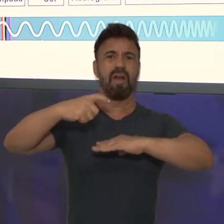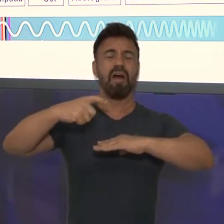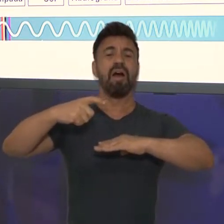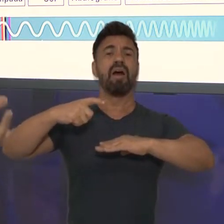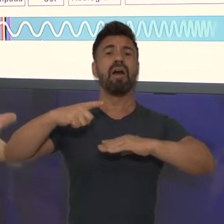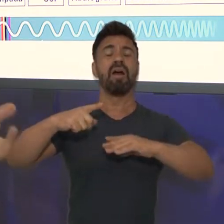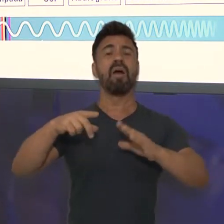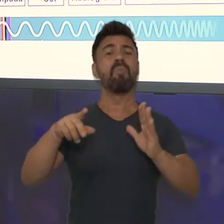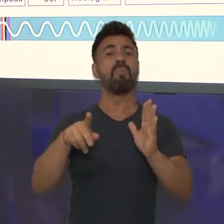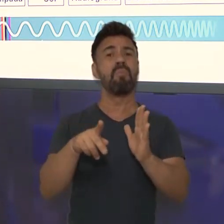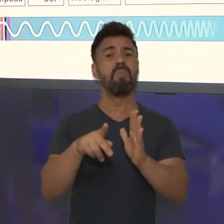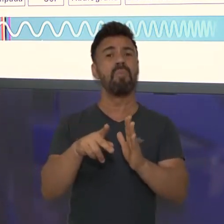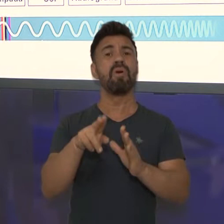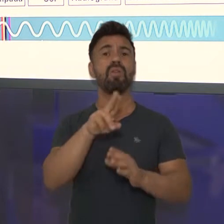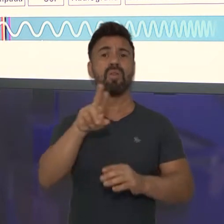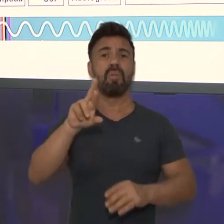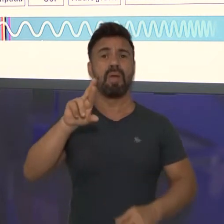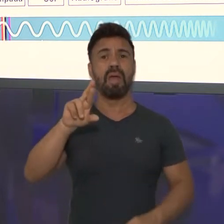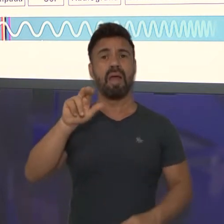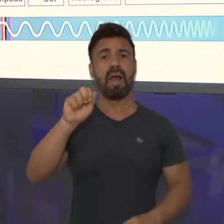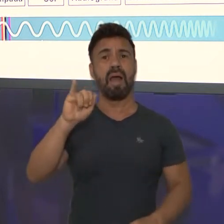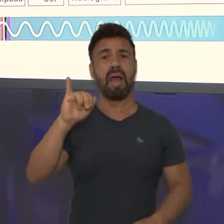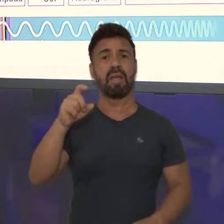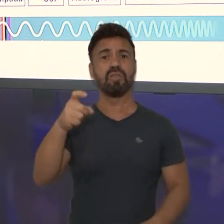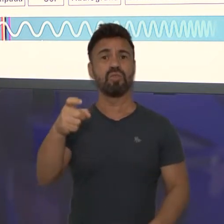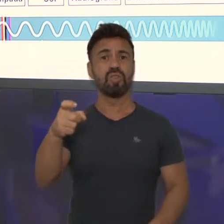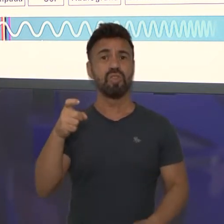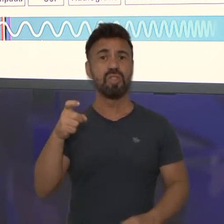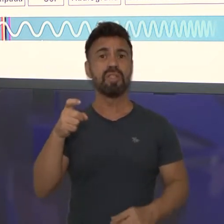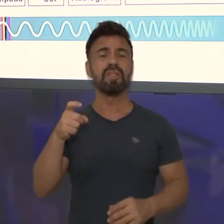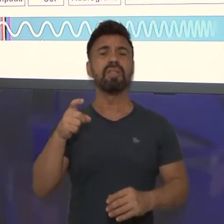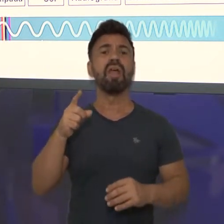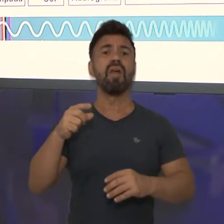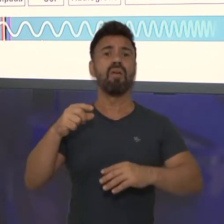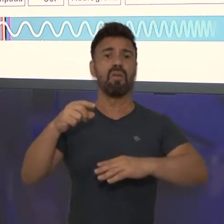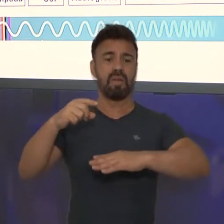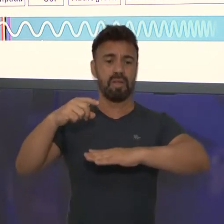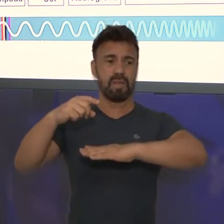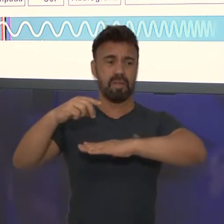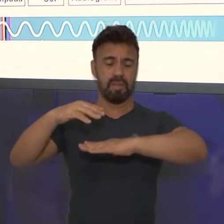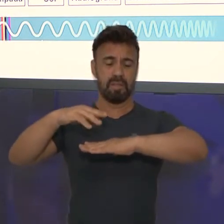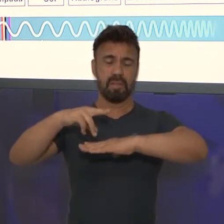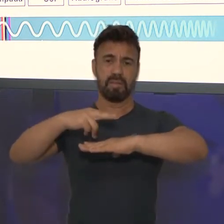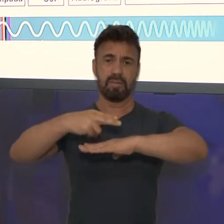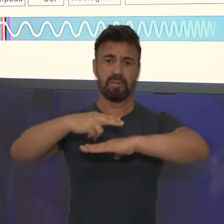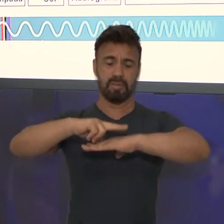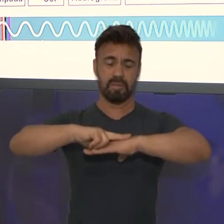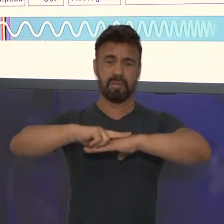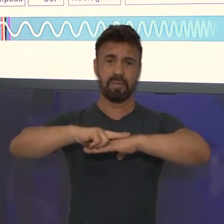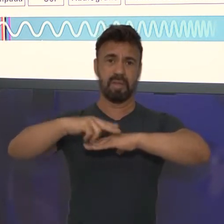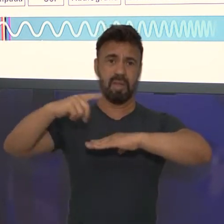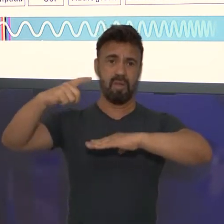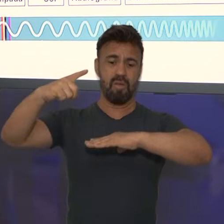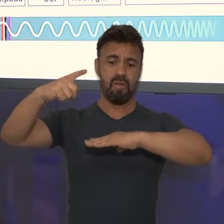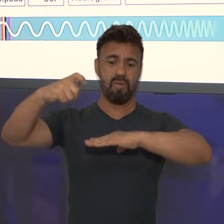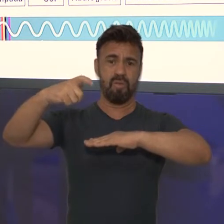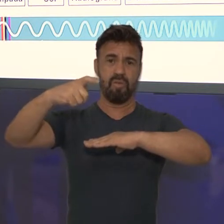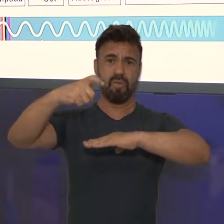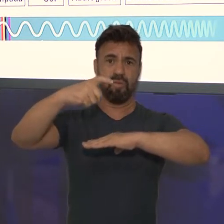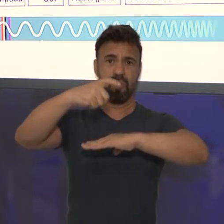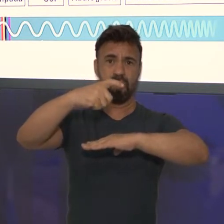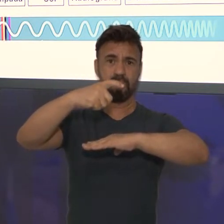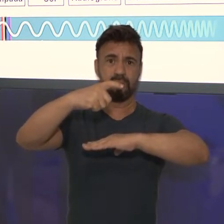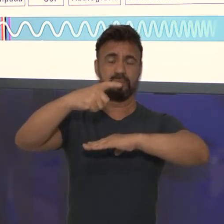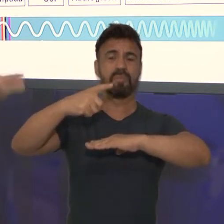próprio nome já diz, raio-x. Então, são as ondas eletromagnéticas de raio-x que auxiliam aí no processo desse